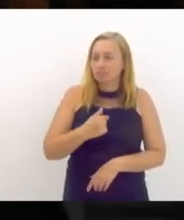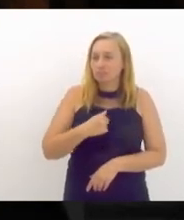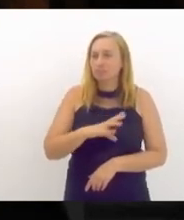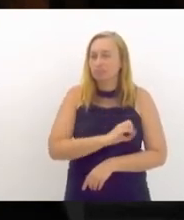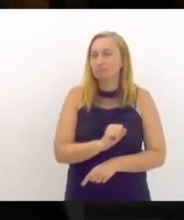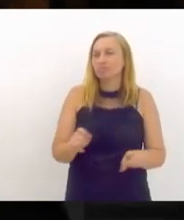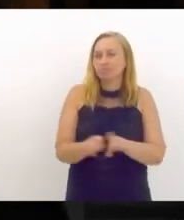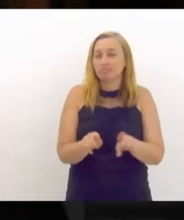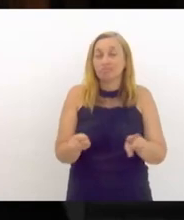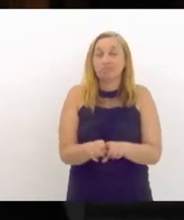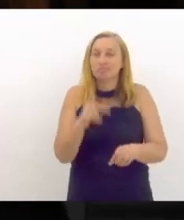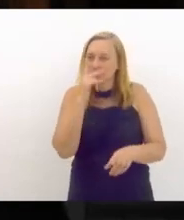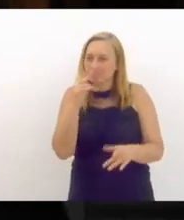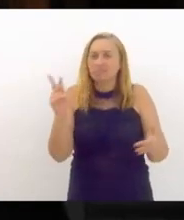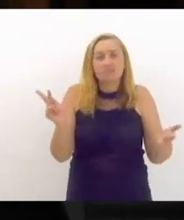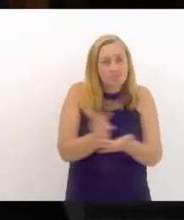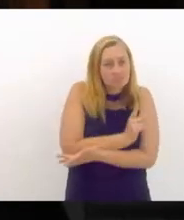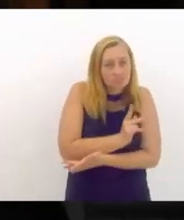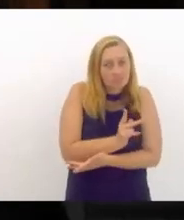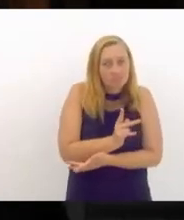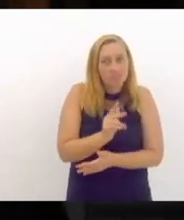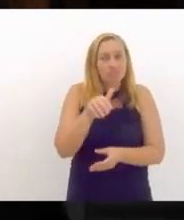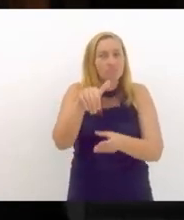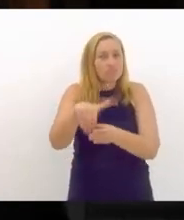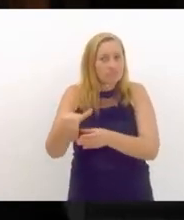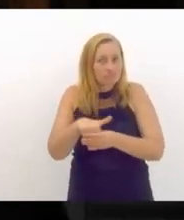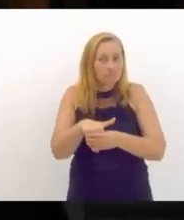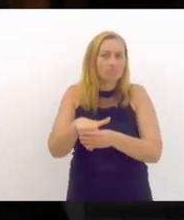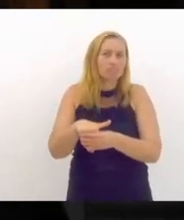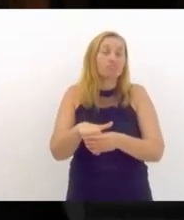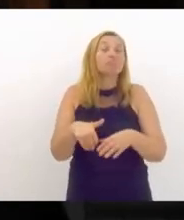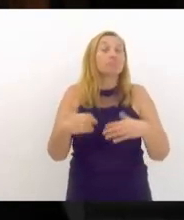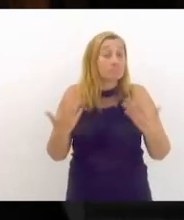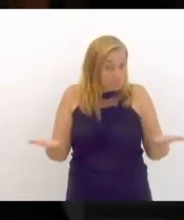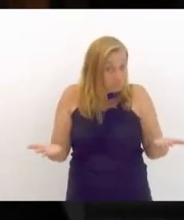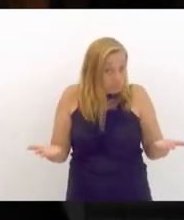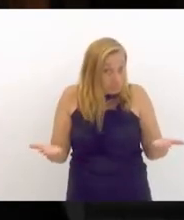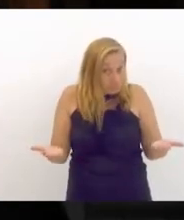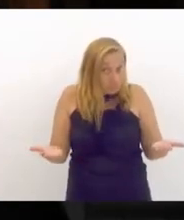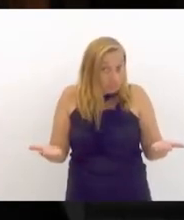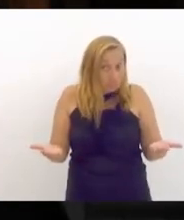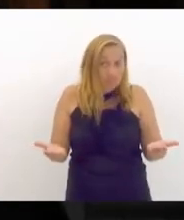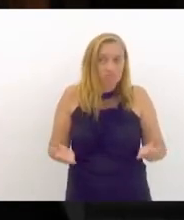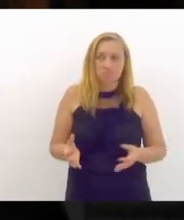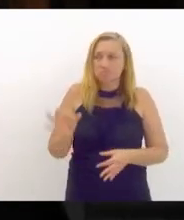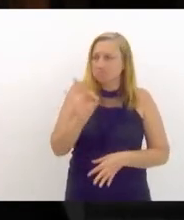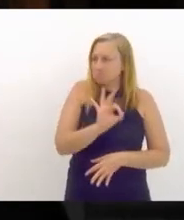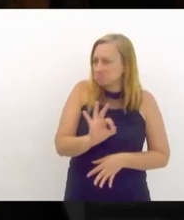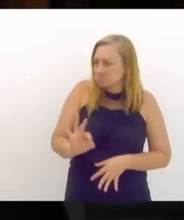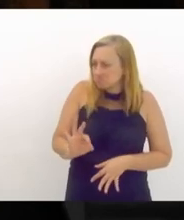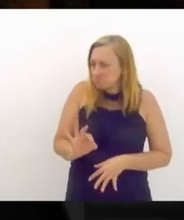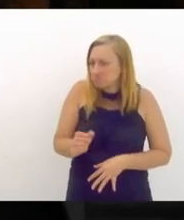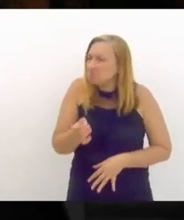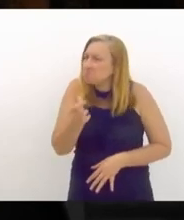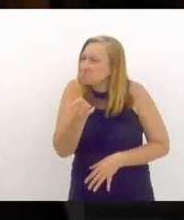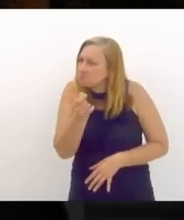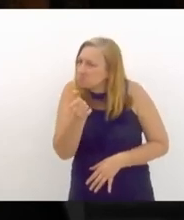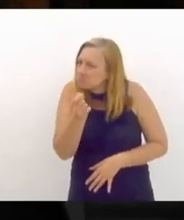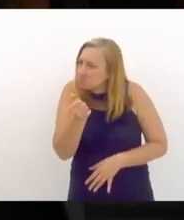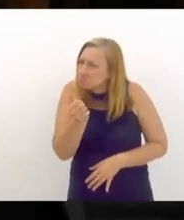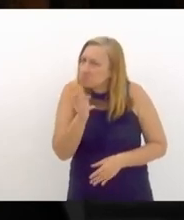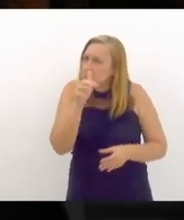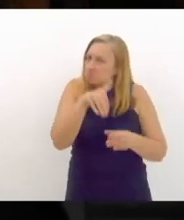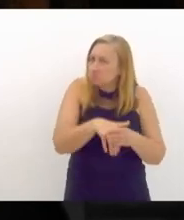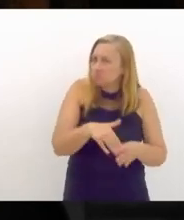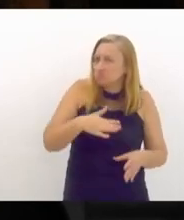isso aconteceu nesta votação, né? Um percentual bem significativo que votou